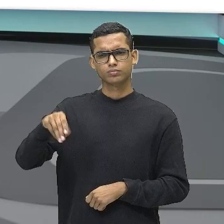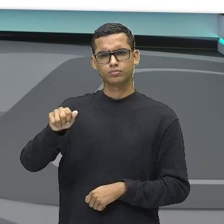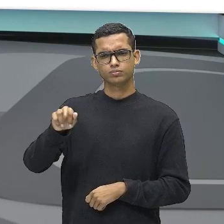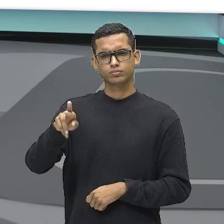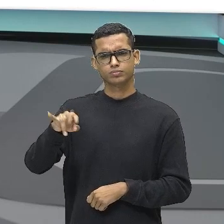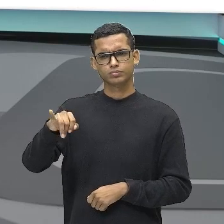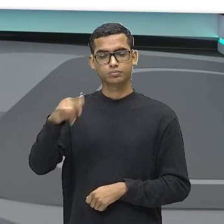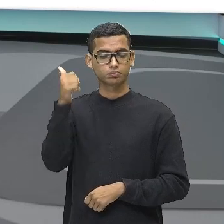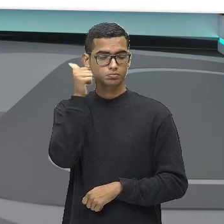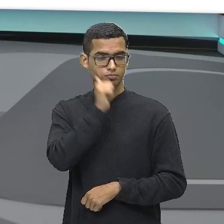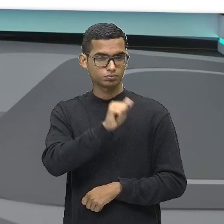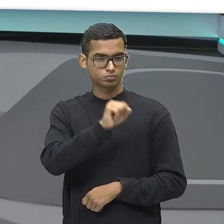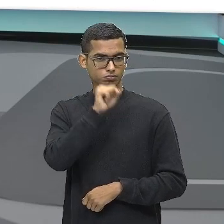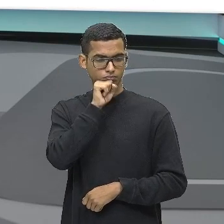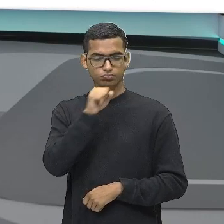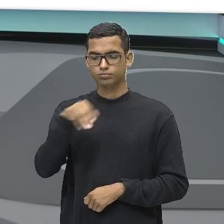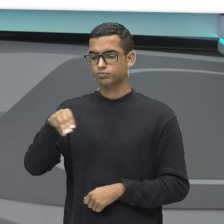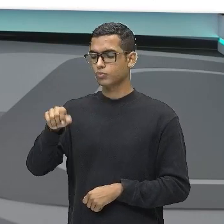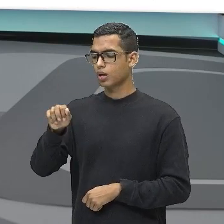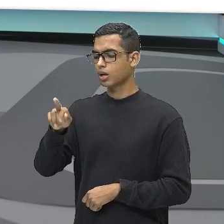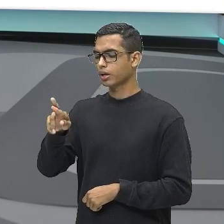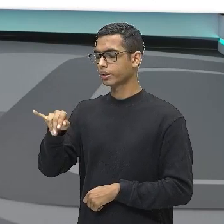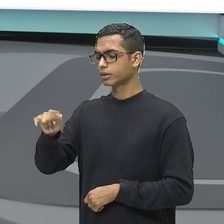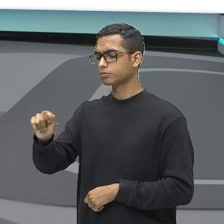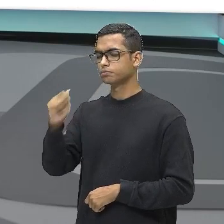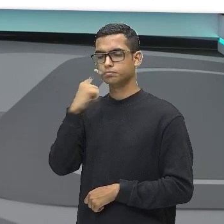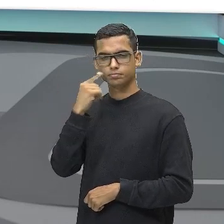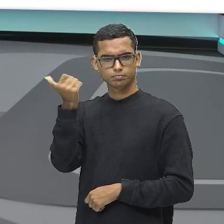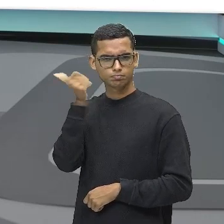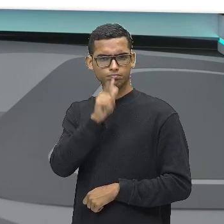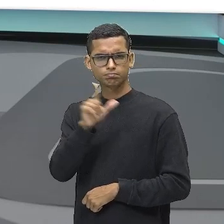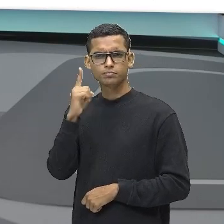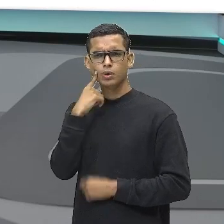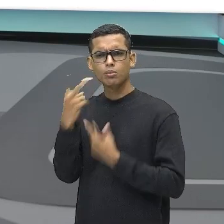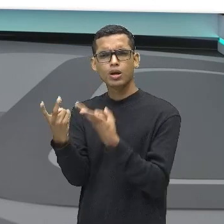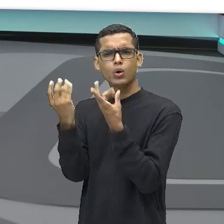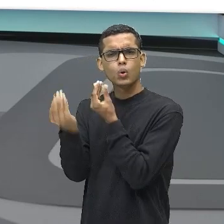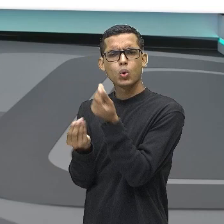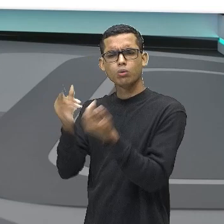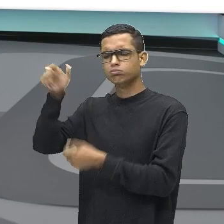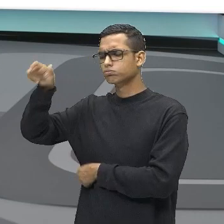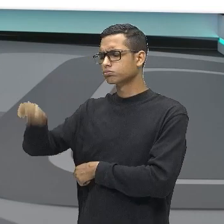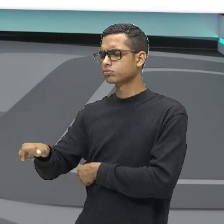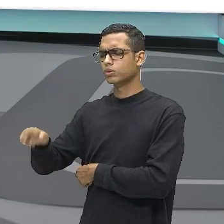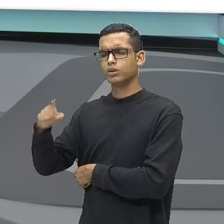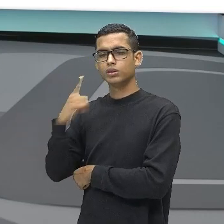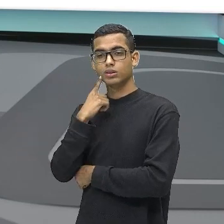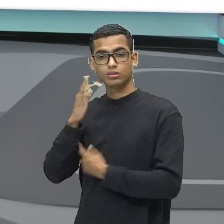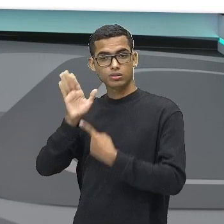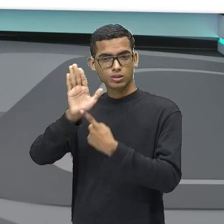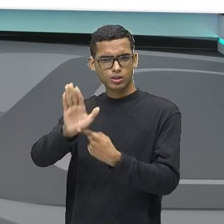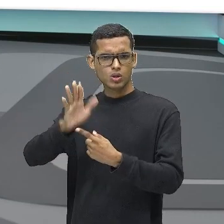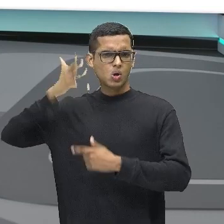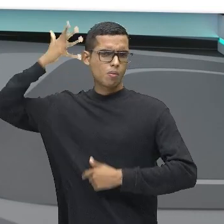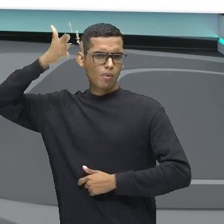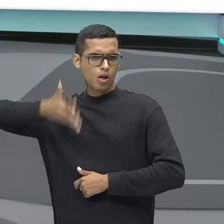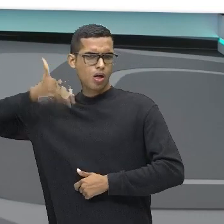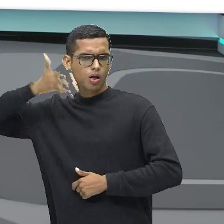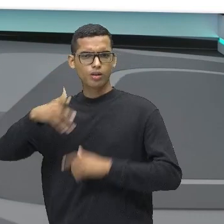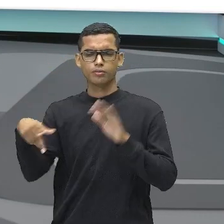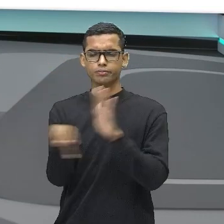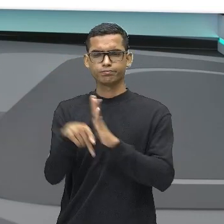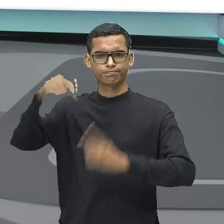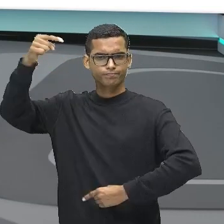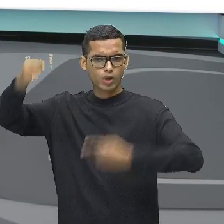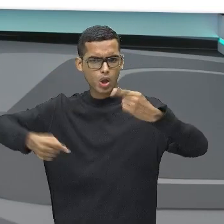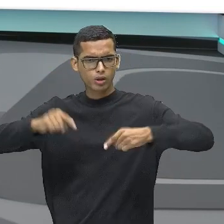mãe, observem que ela fez o seu planejamento para poder se apresentar, poder discutir no debate,